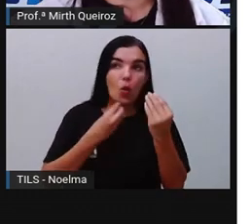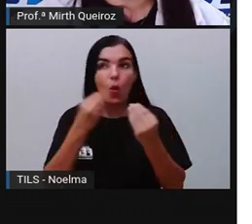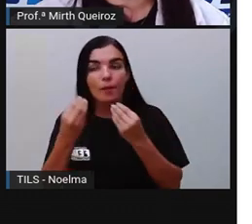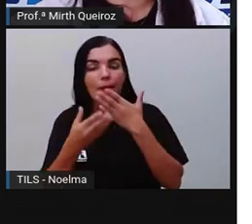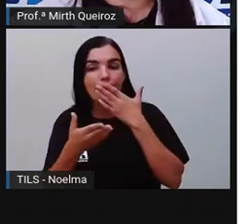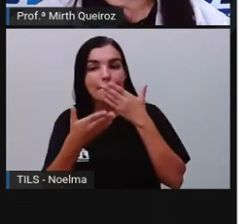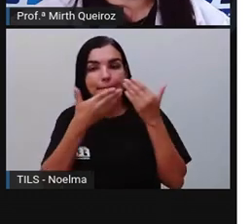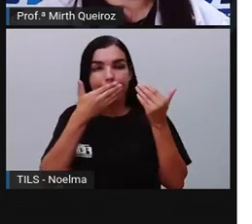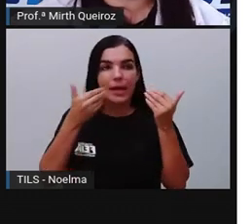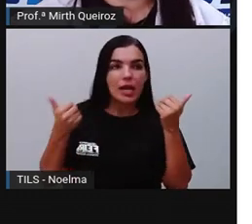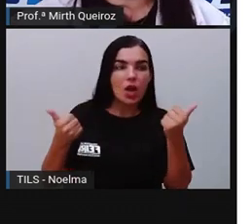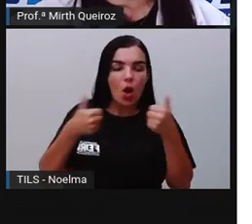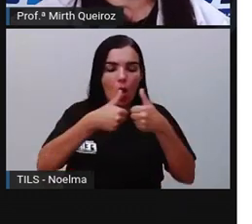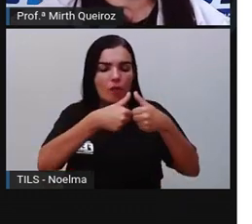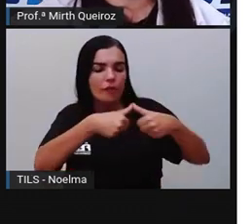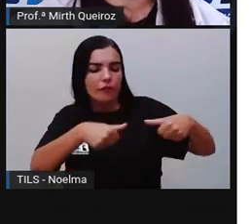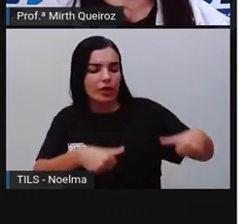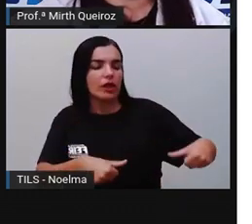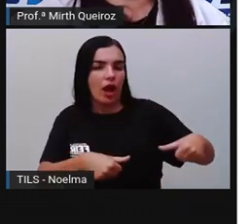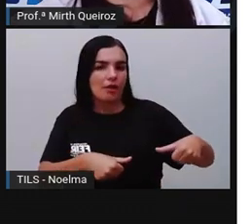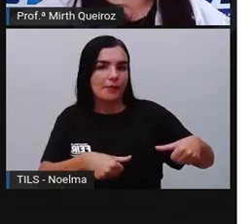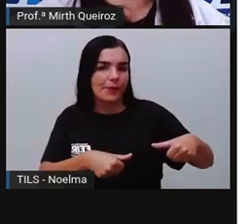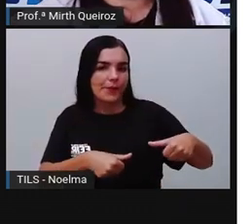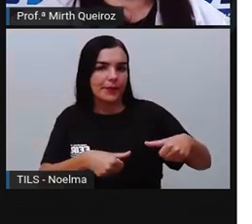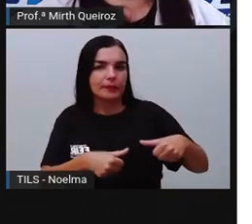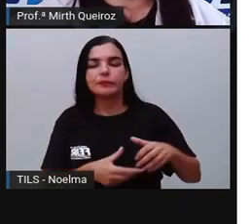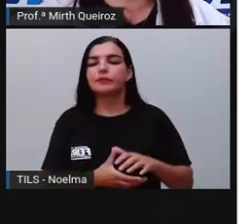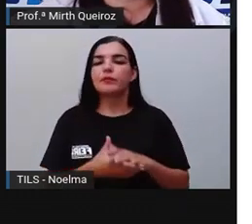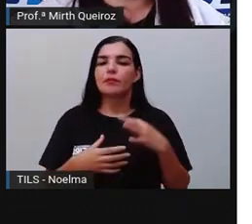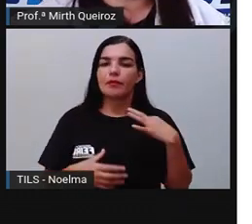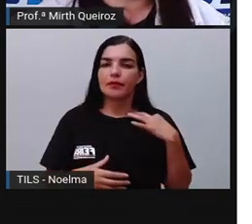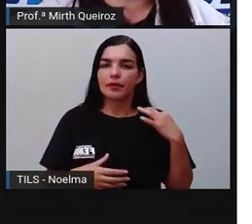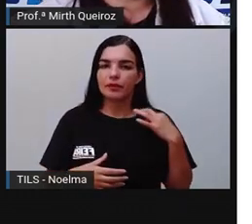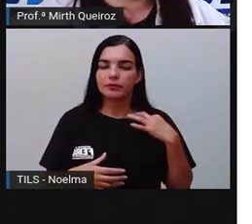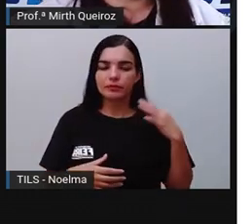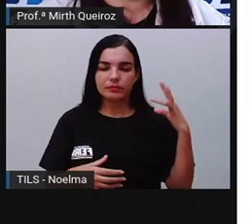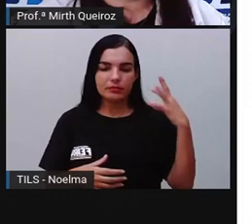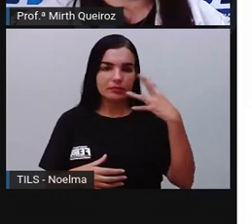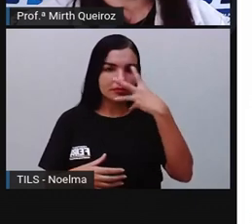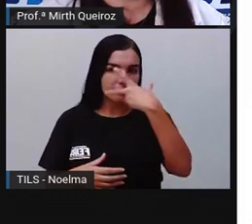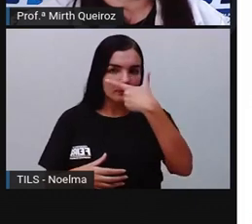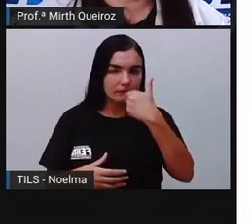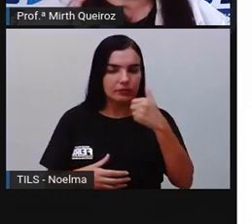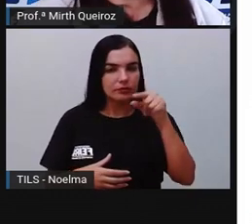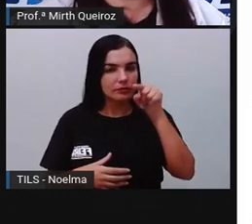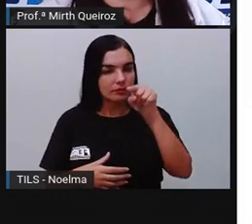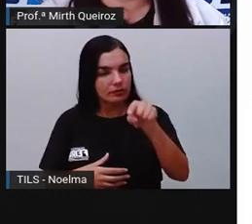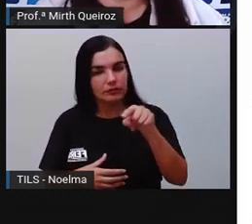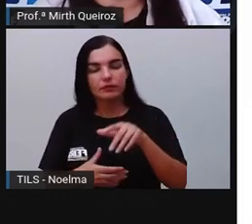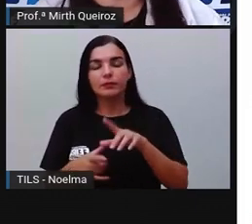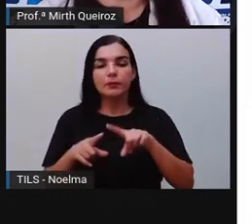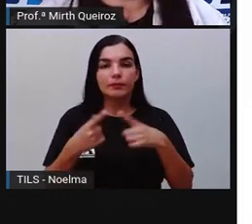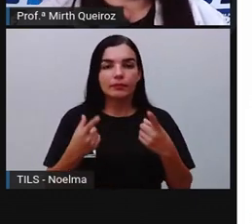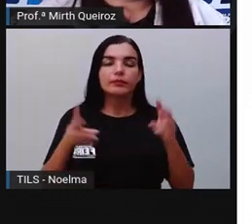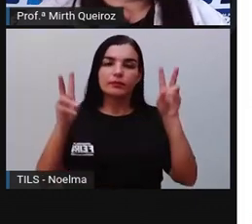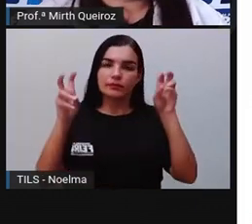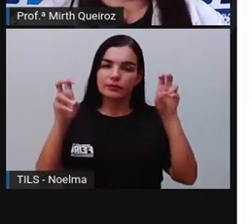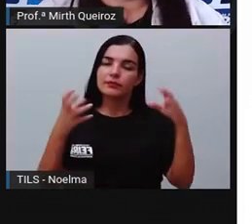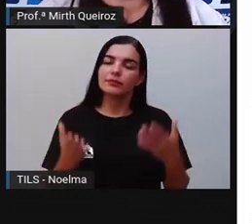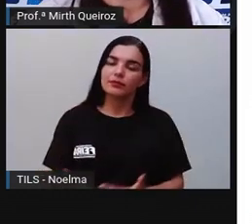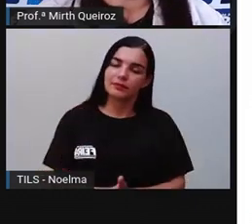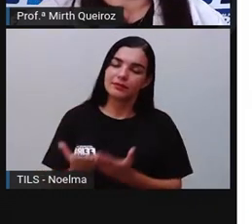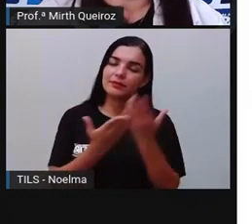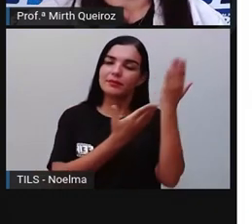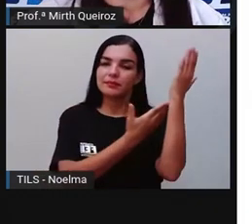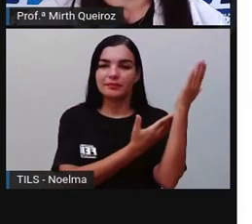né? Vocês podem utilizar aquelas roupas ali que estão disponíveis para vocês. E é sobre isso que nós iremos